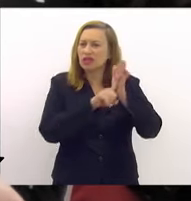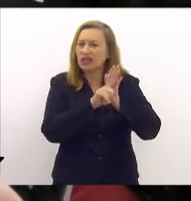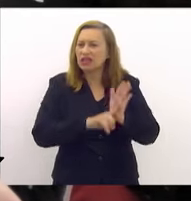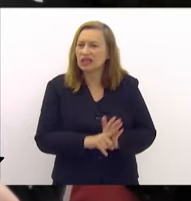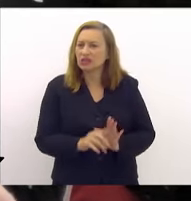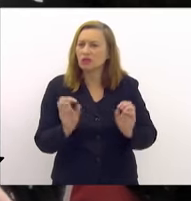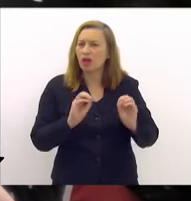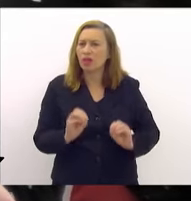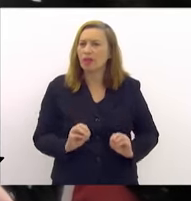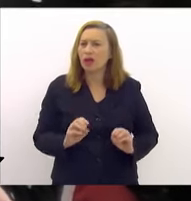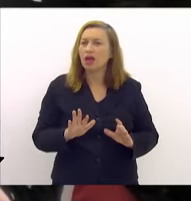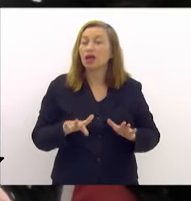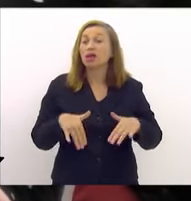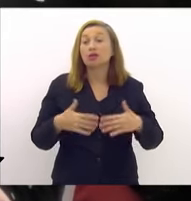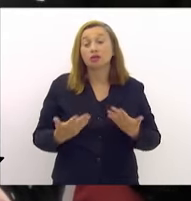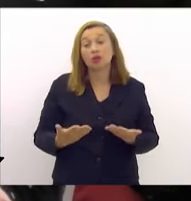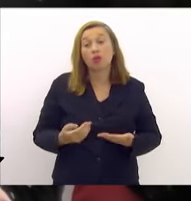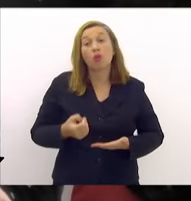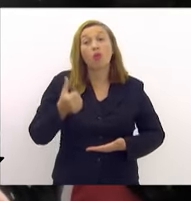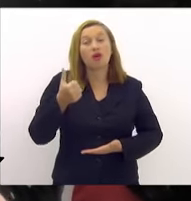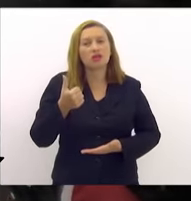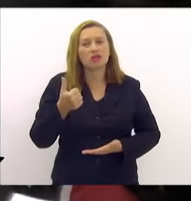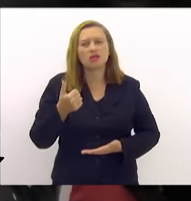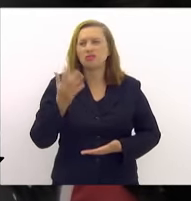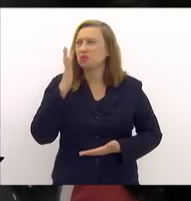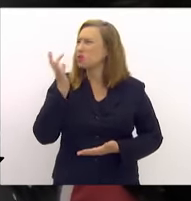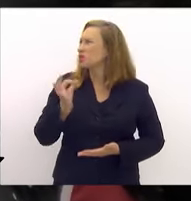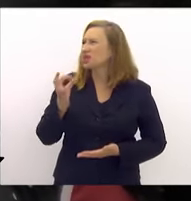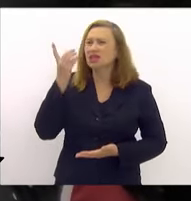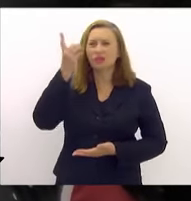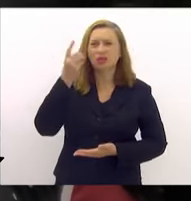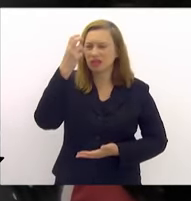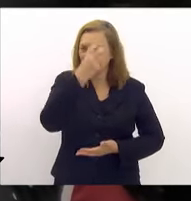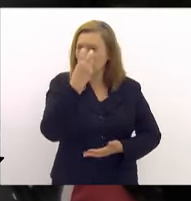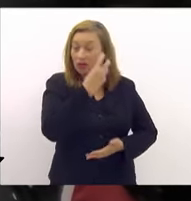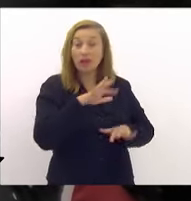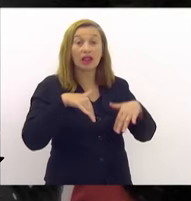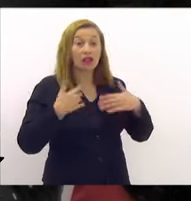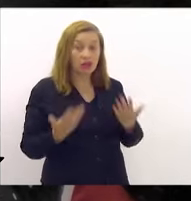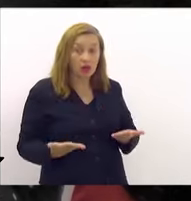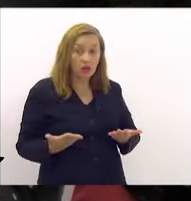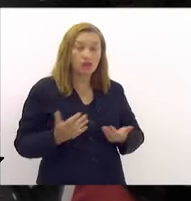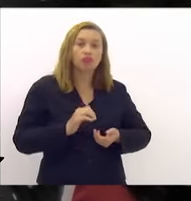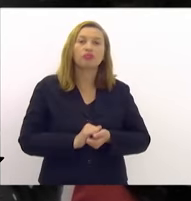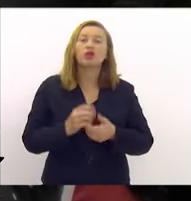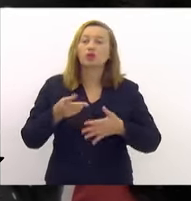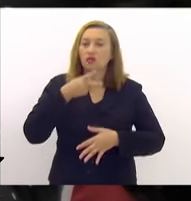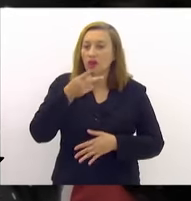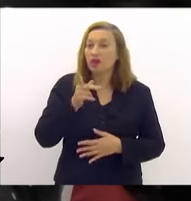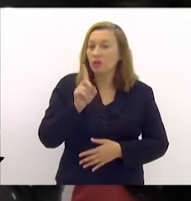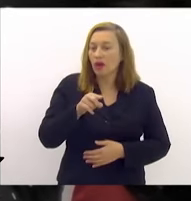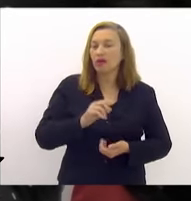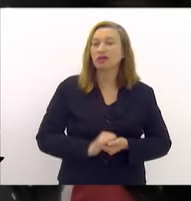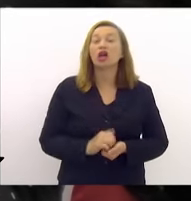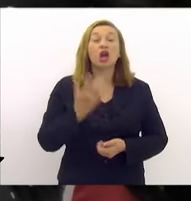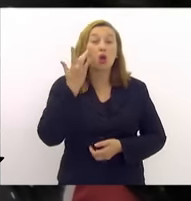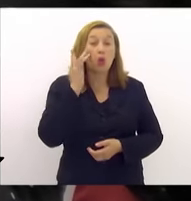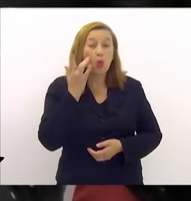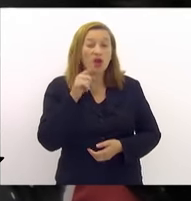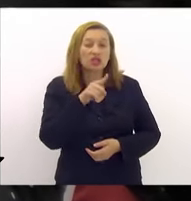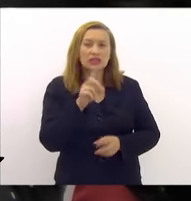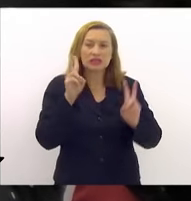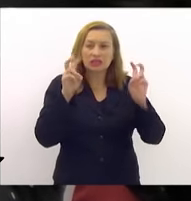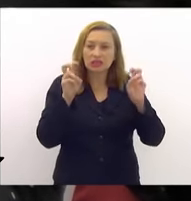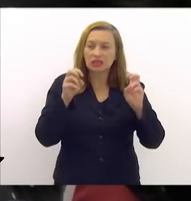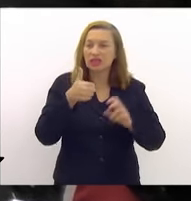Então, quase posso afirmar isso. Não entendi, deputada Verônica. Então, o que eu estou dizendo é... Eu acho que essa